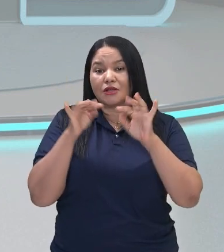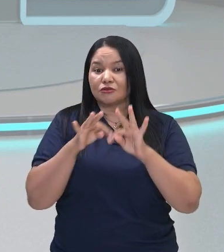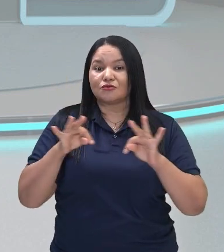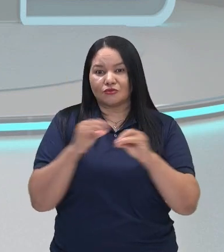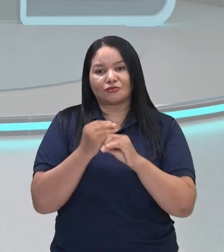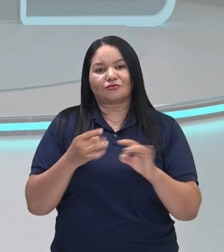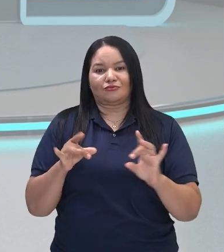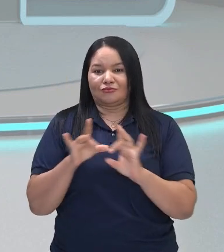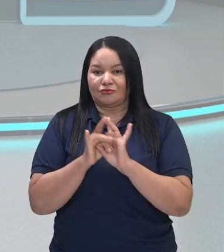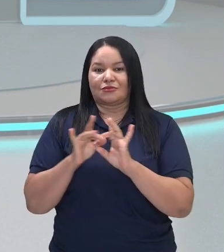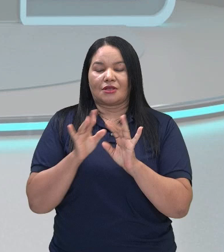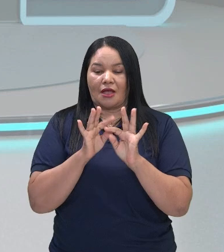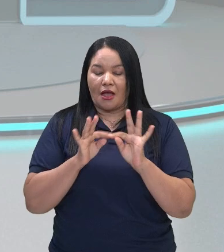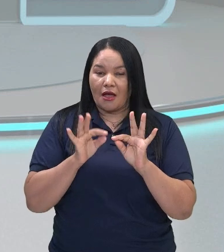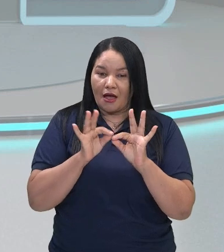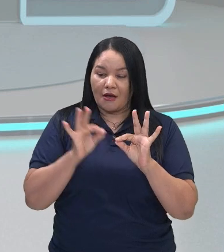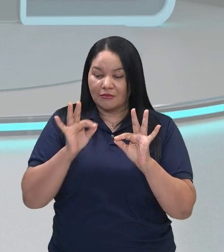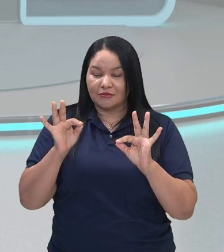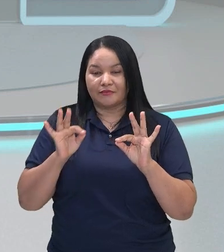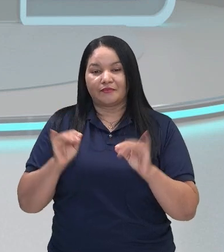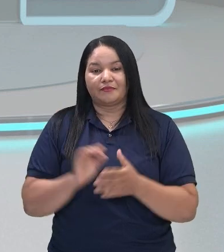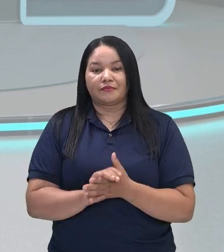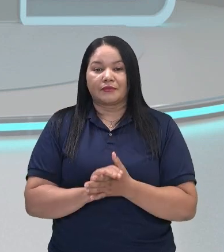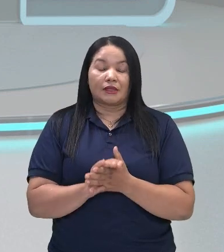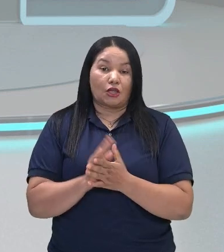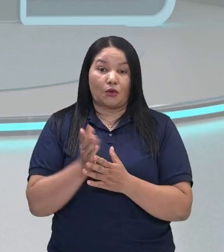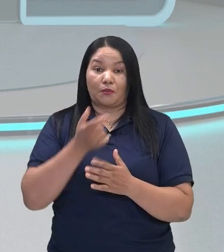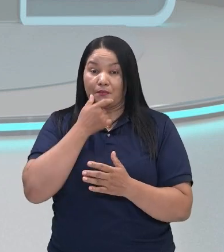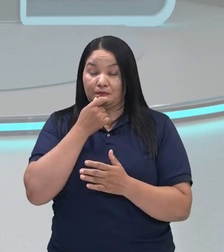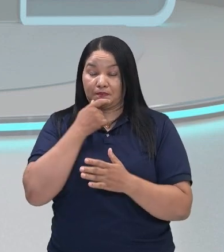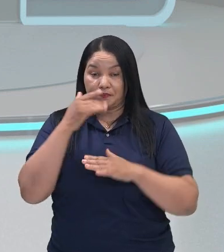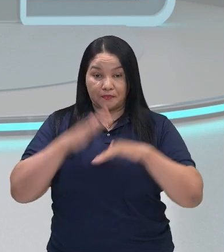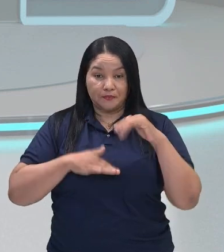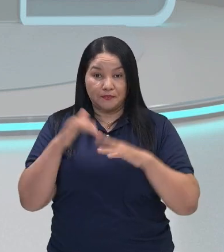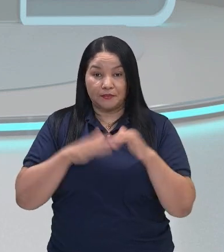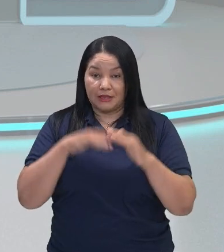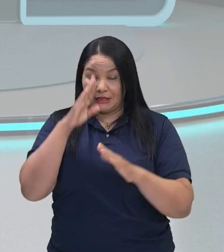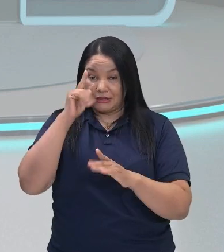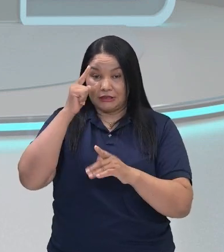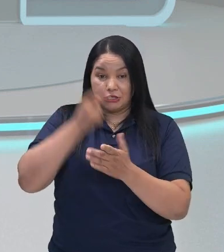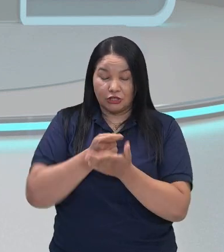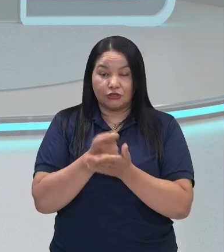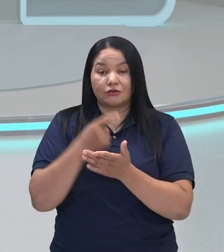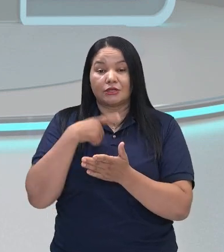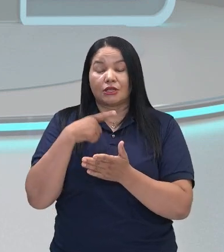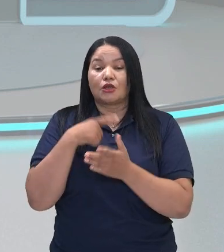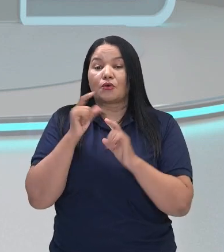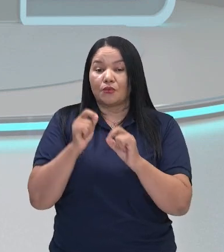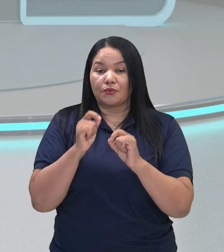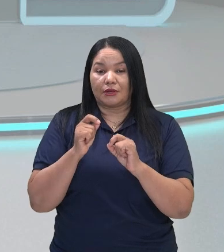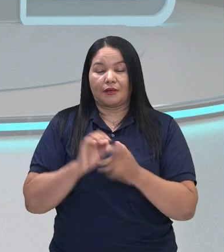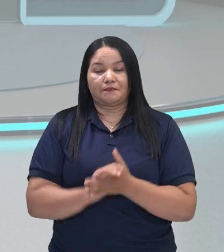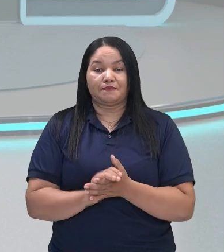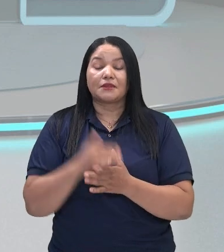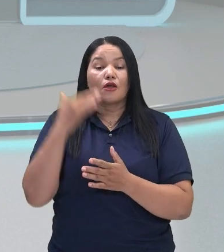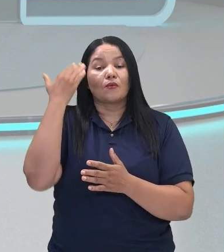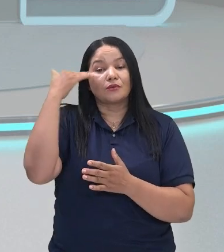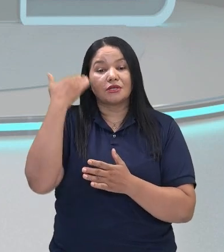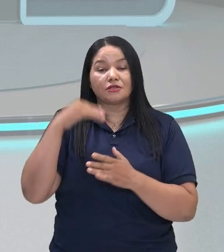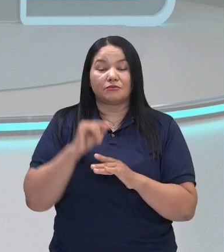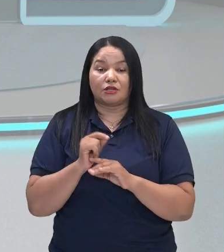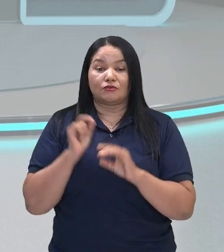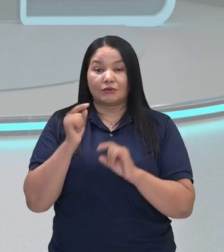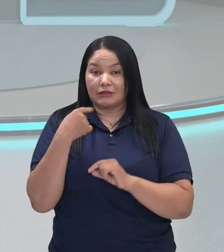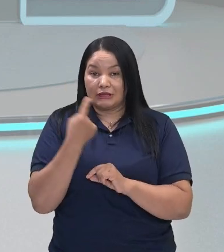Então, os homens acabaram decidindo que existe ali um consenso para ficar somente